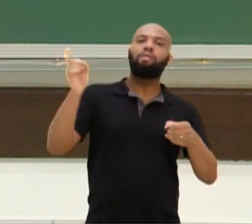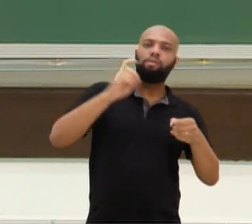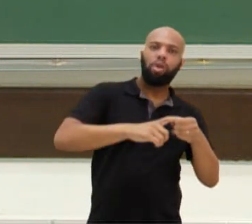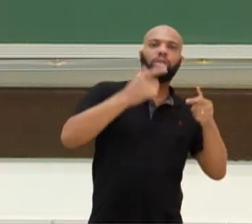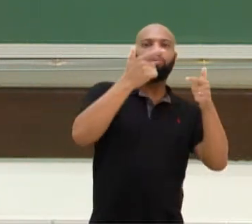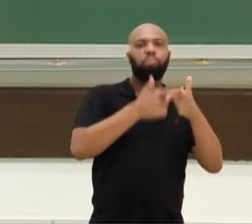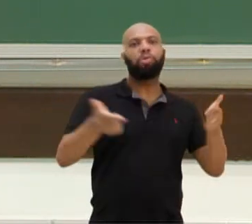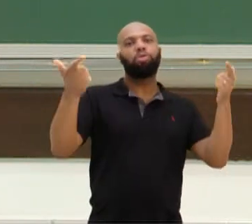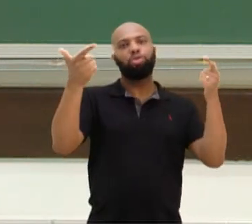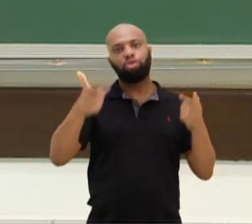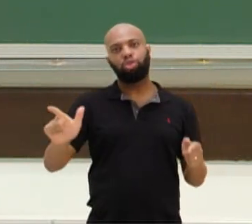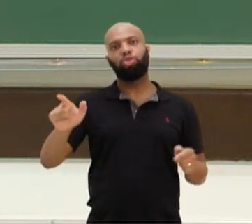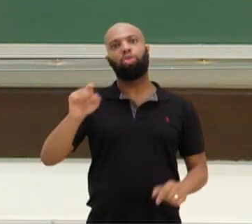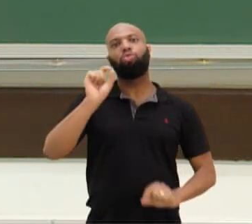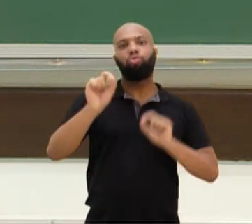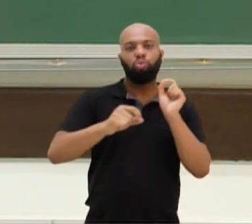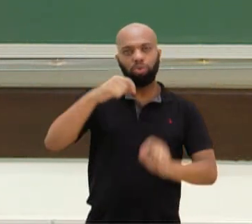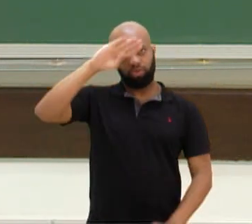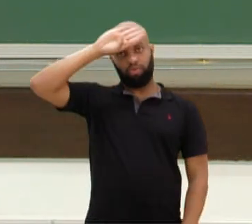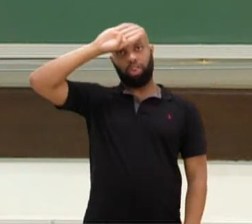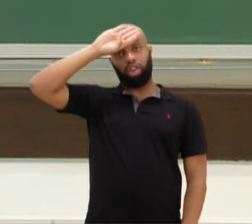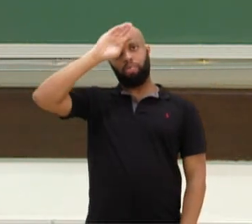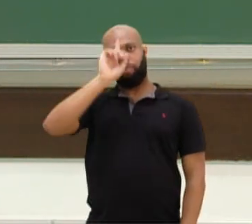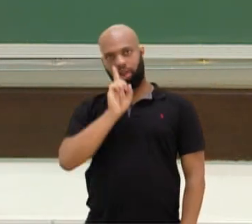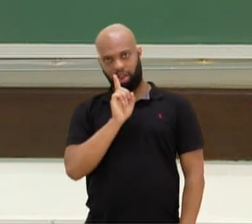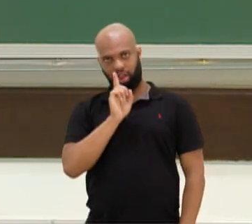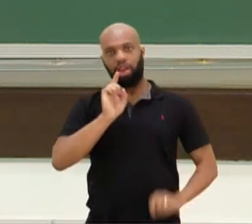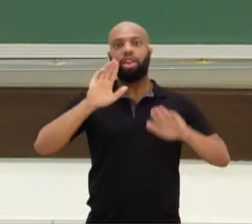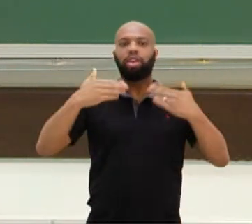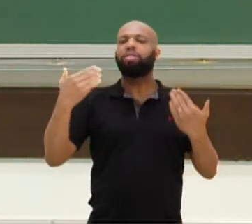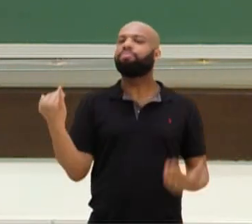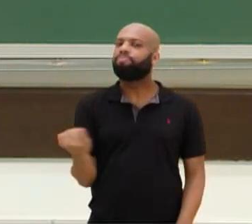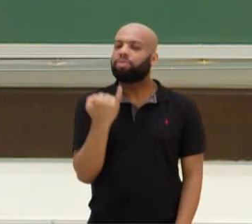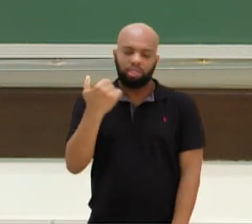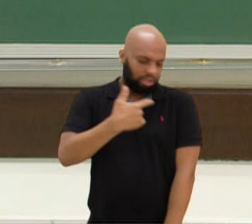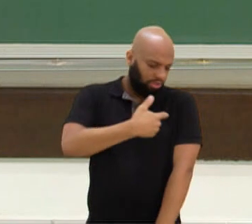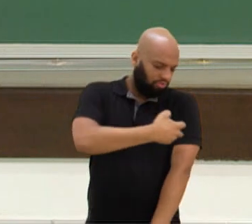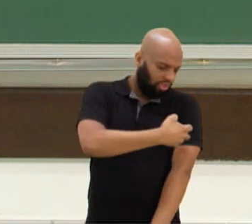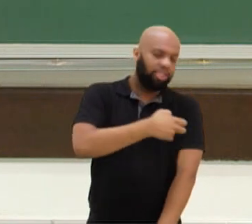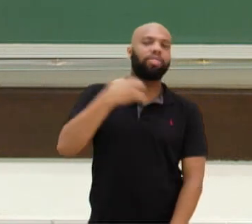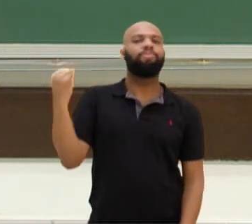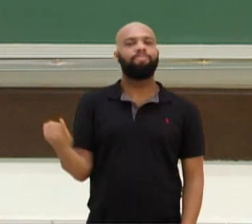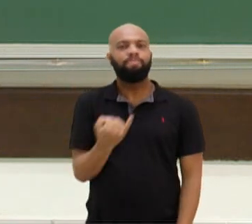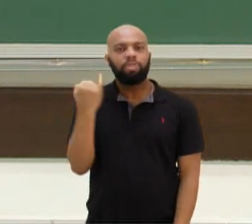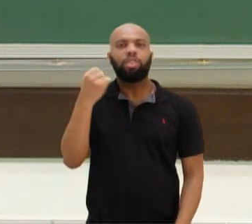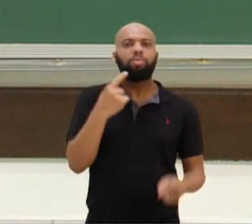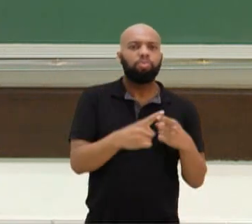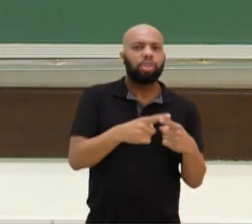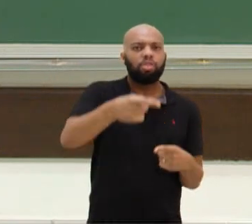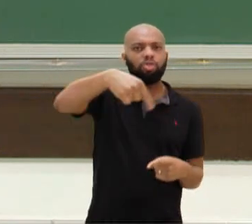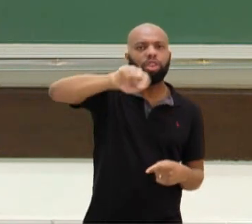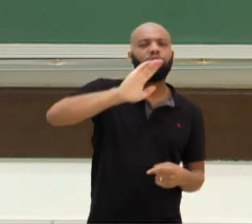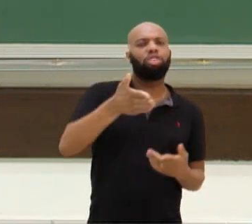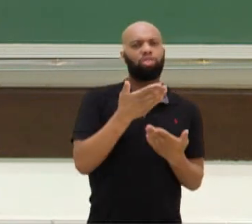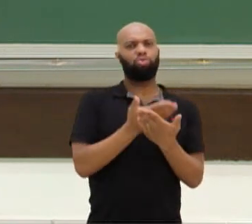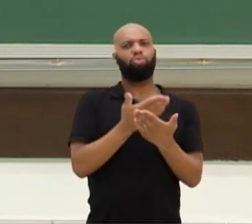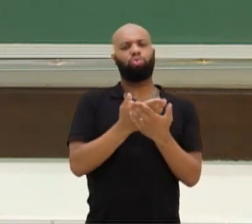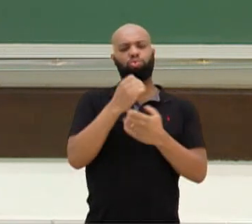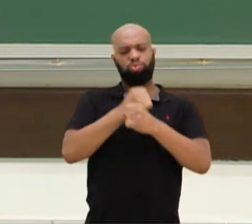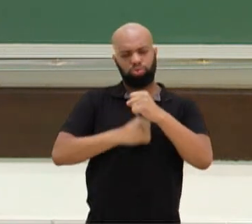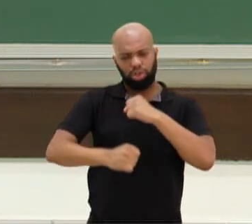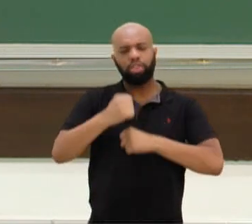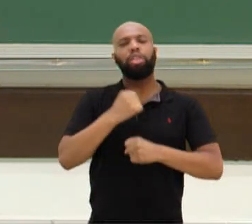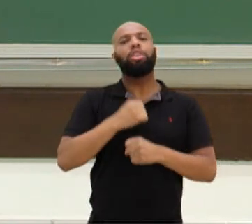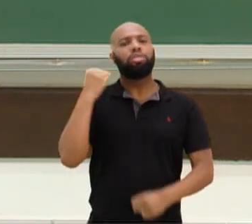no Brasil, tá? De 2016 para cá. Então, se vacinem, gente. Vacina é muito importante. Vocês estudaram bastante isso ano passado, então